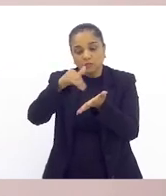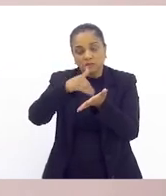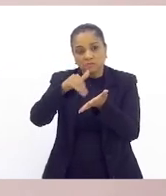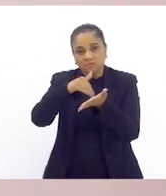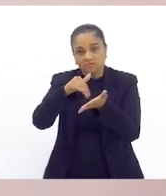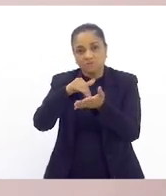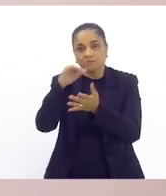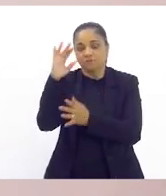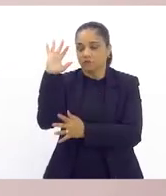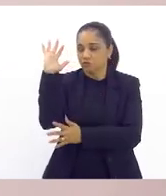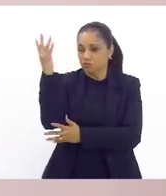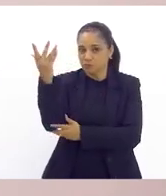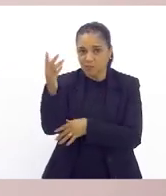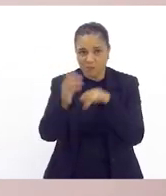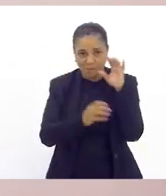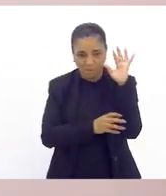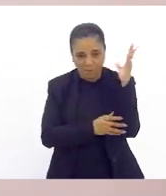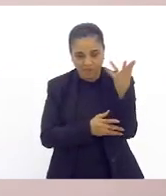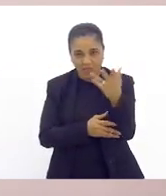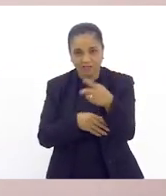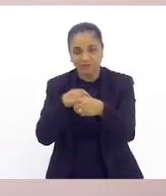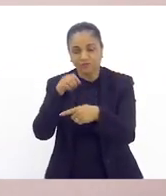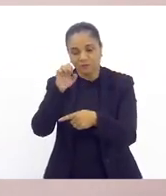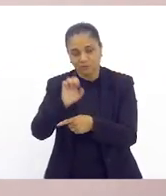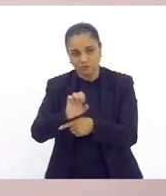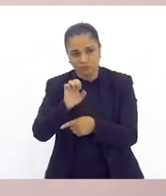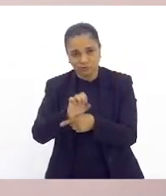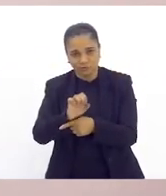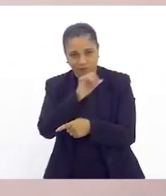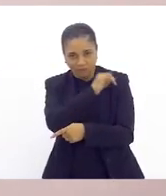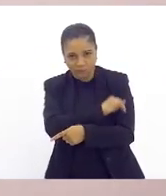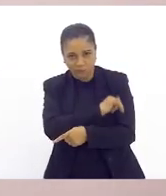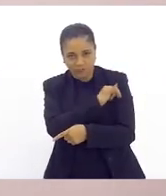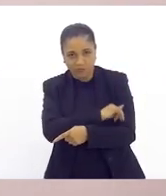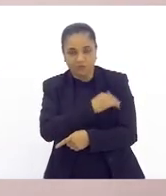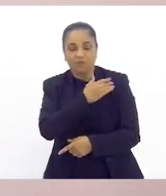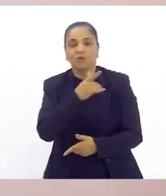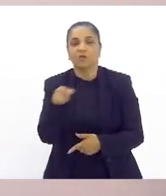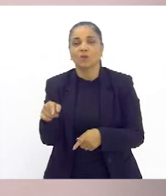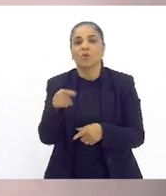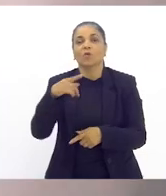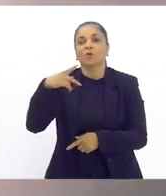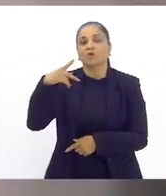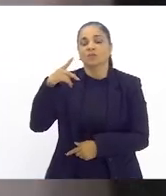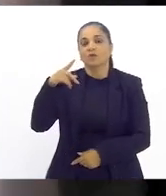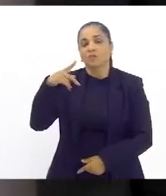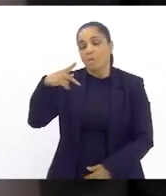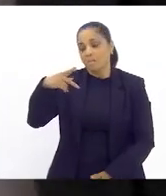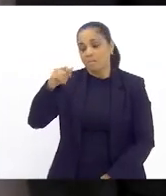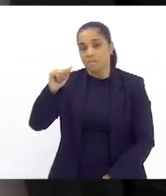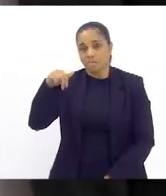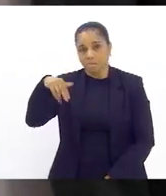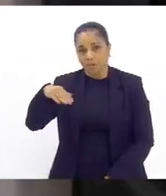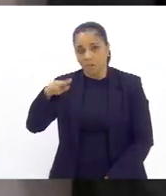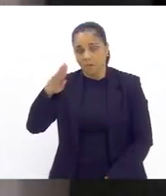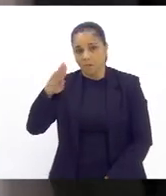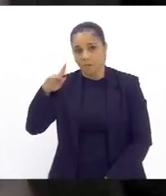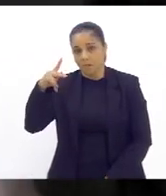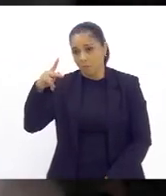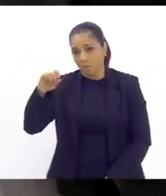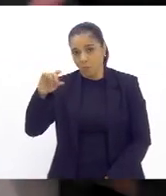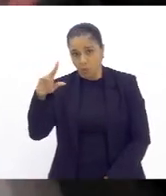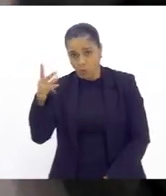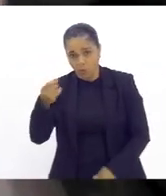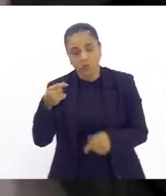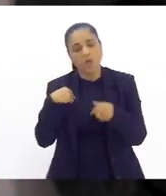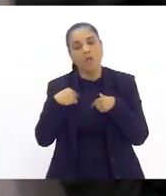acumula o carro de vice-governador que é o Dr Thiago Pampulha ele ficou de estudar o tema mas eu já trago isso aqui também porque